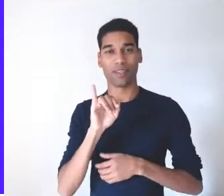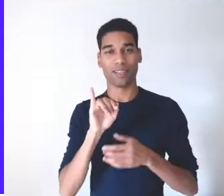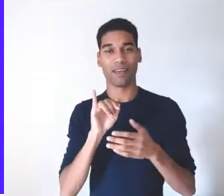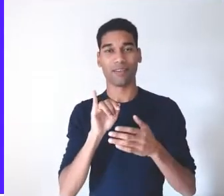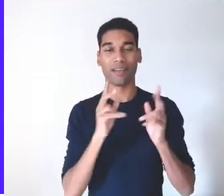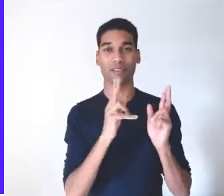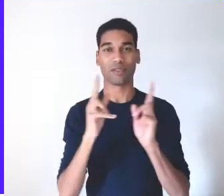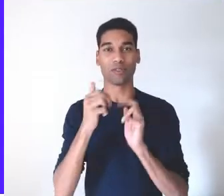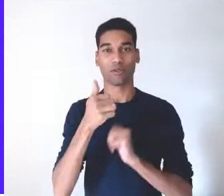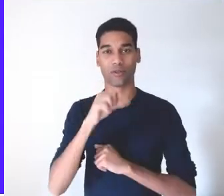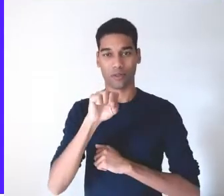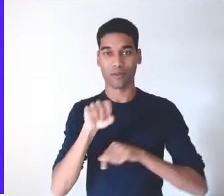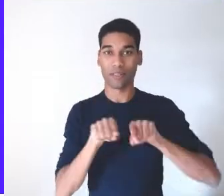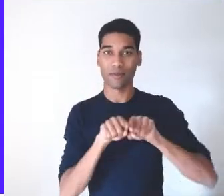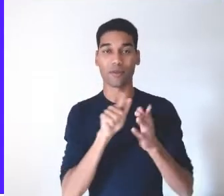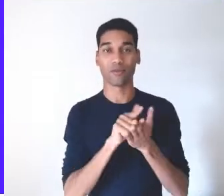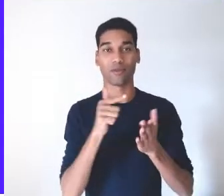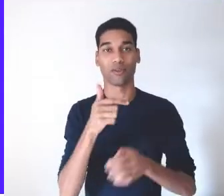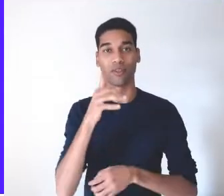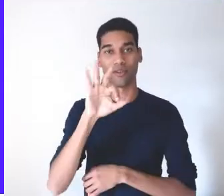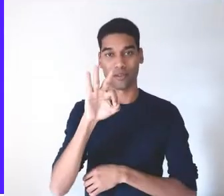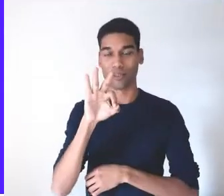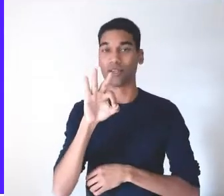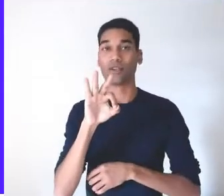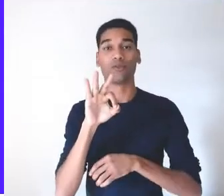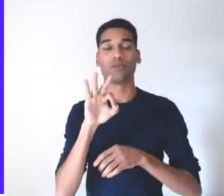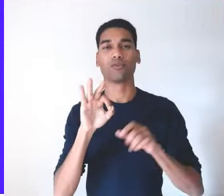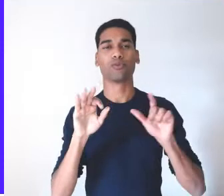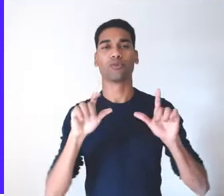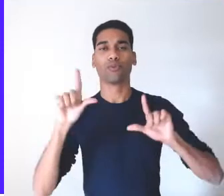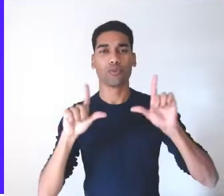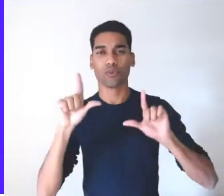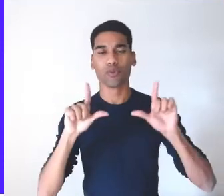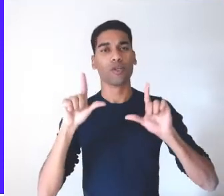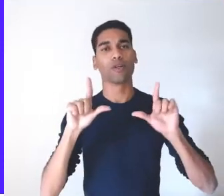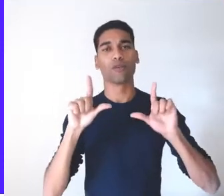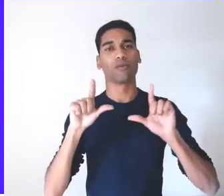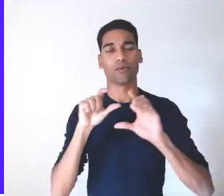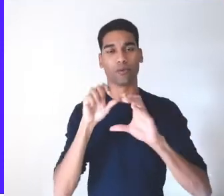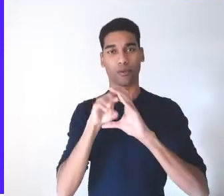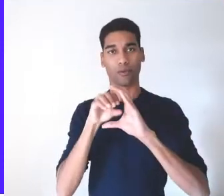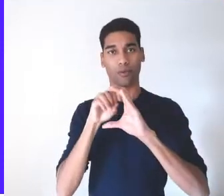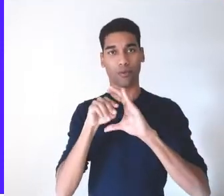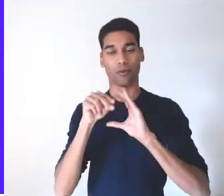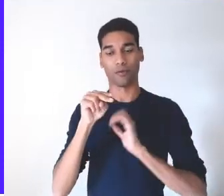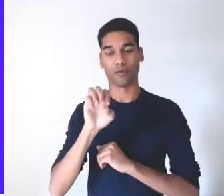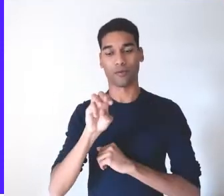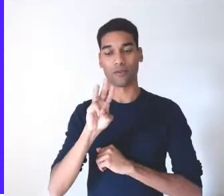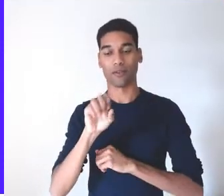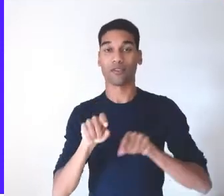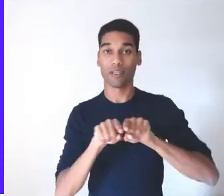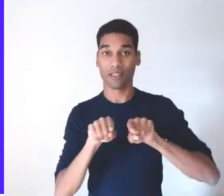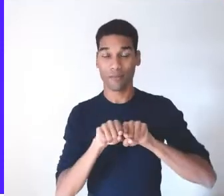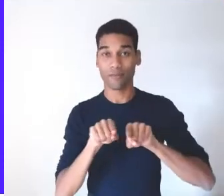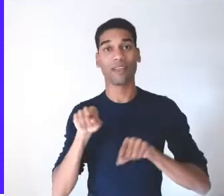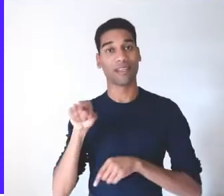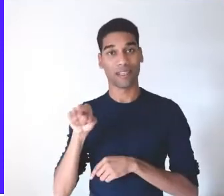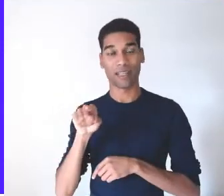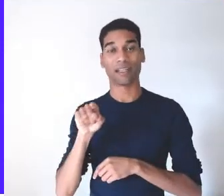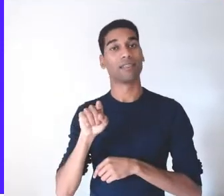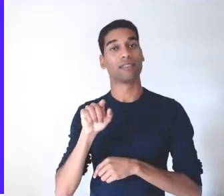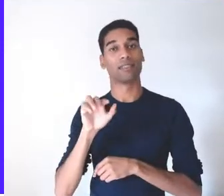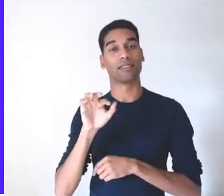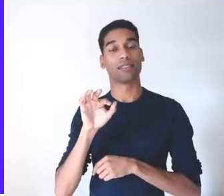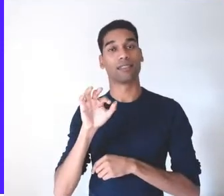das 10, do canal Globo News e CBN Rio, da Rádio CBN. É podcaster no Angu de